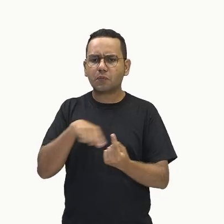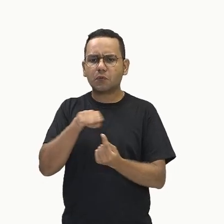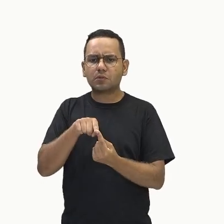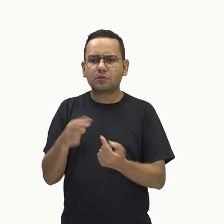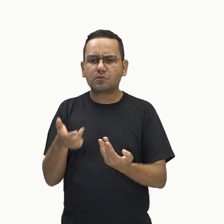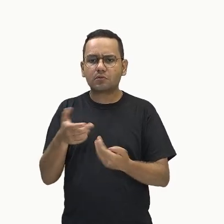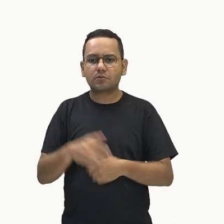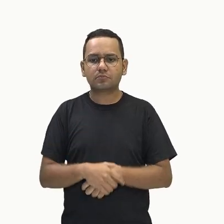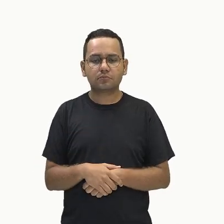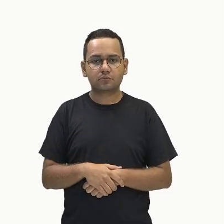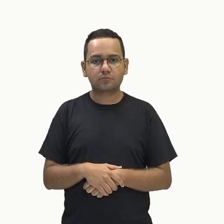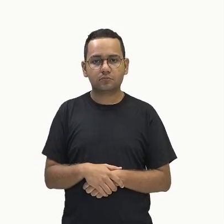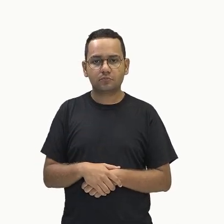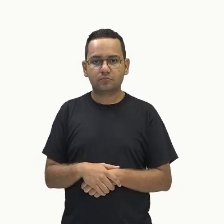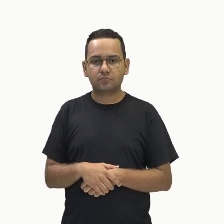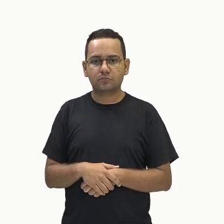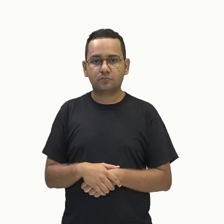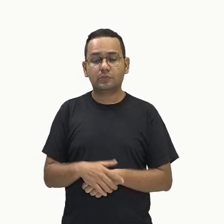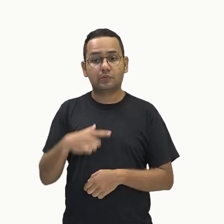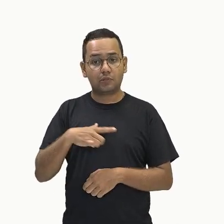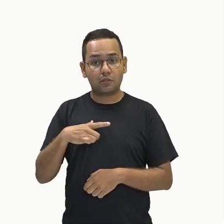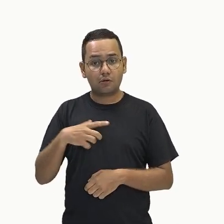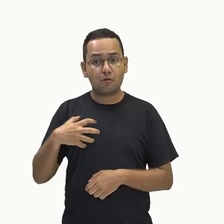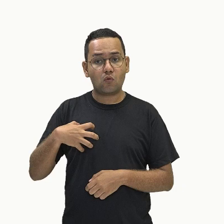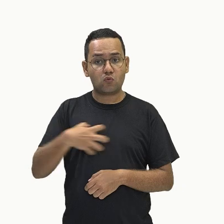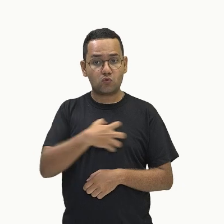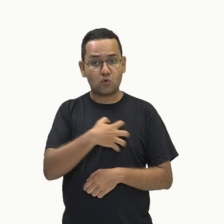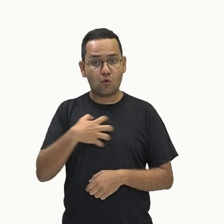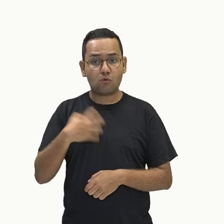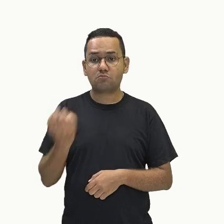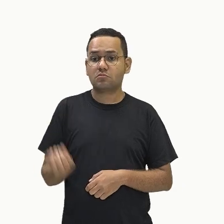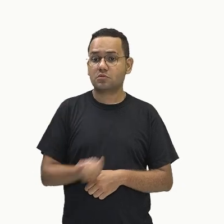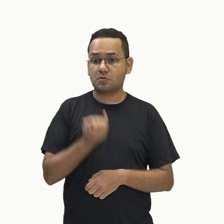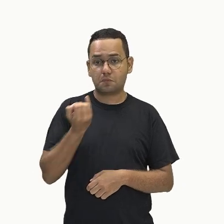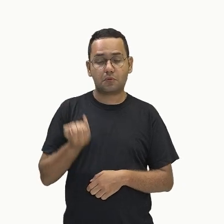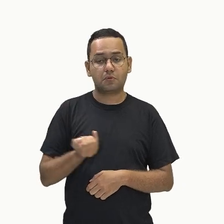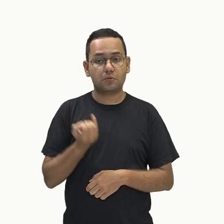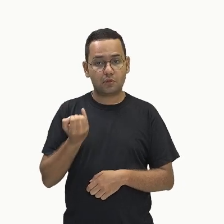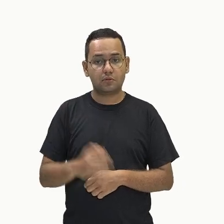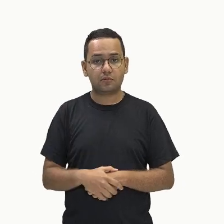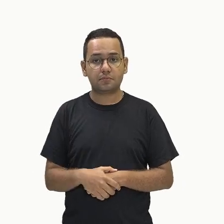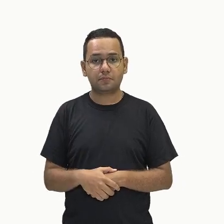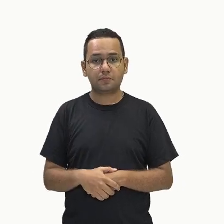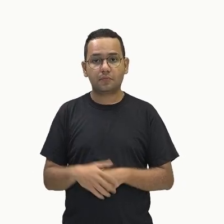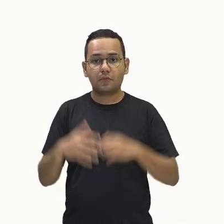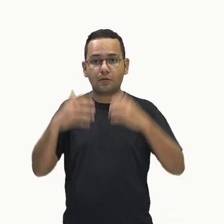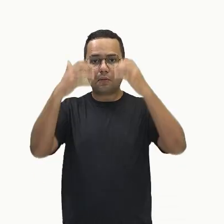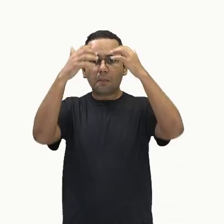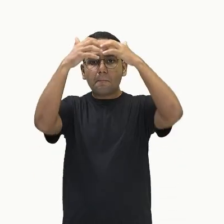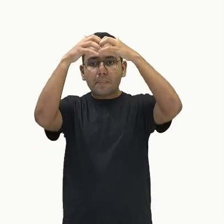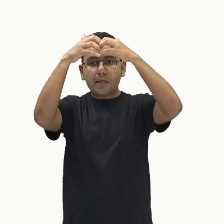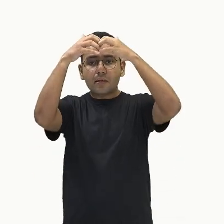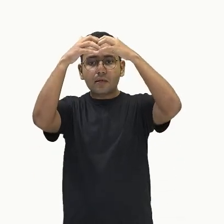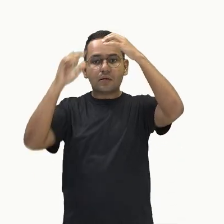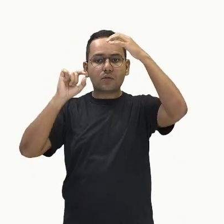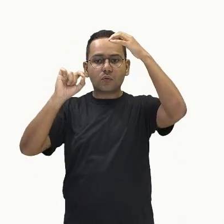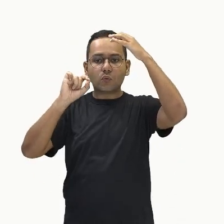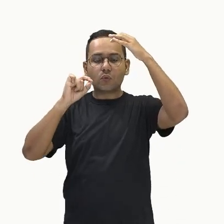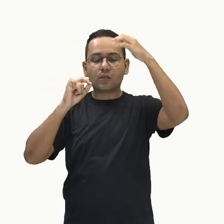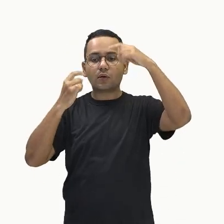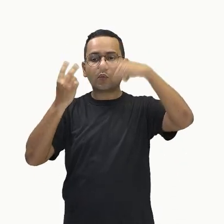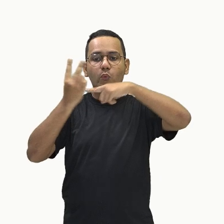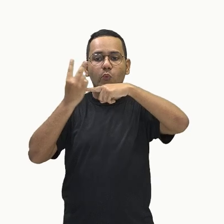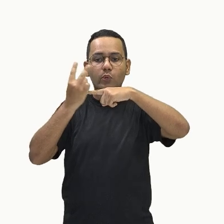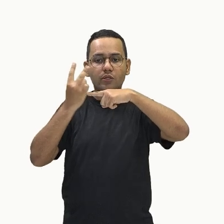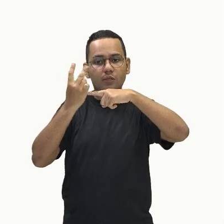nesta região? Os nossos órgãos essenciais. Nosso crânio vai proteger quem? O